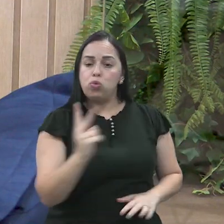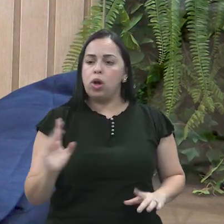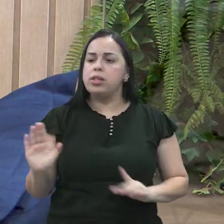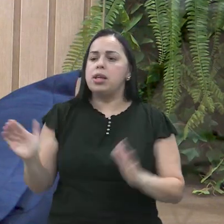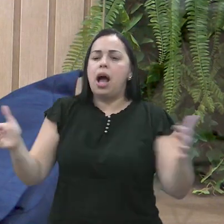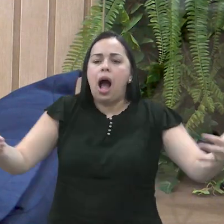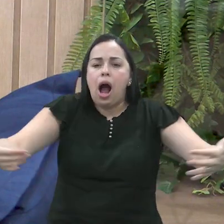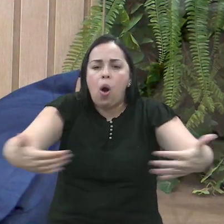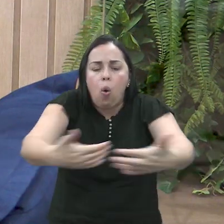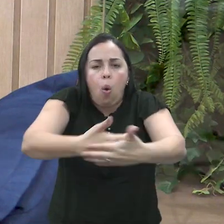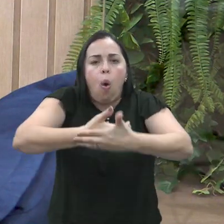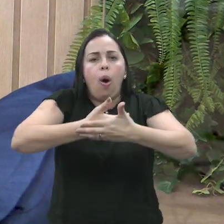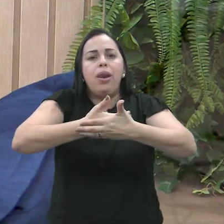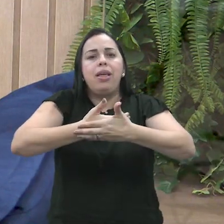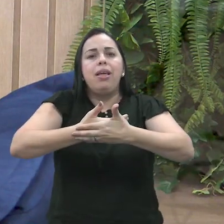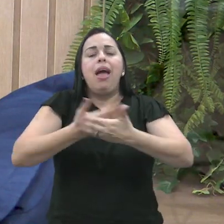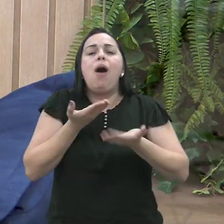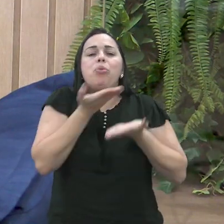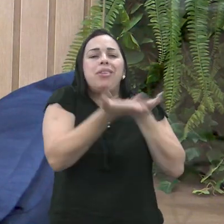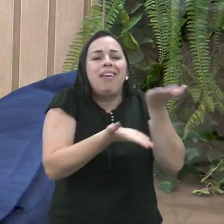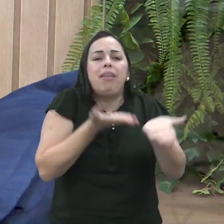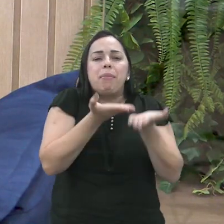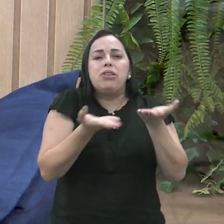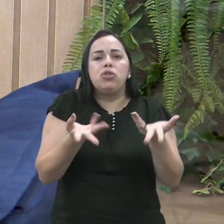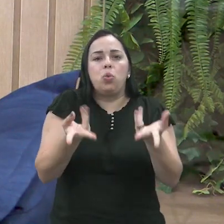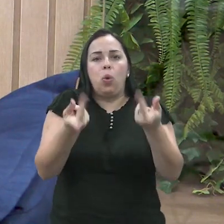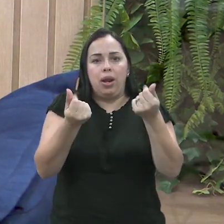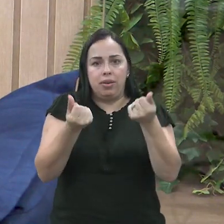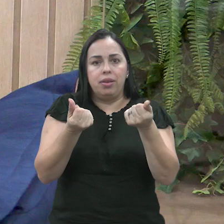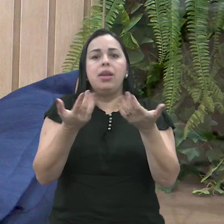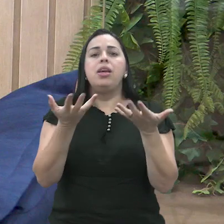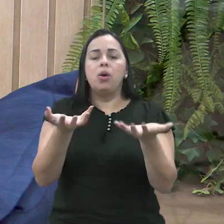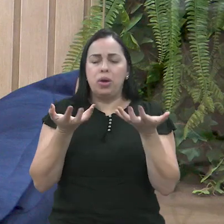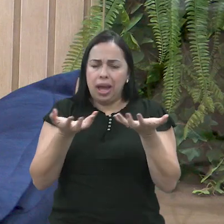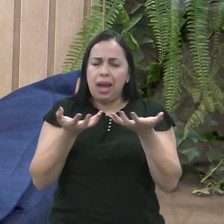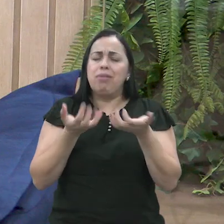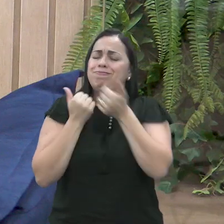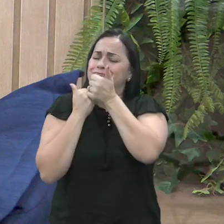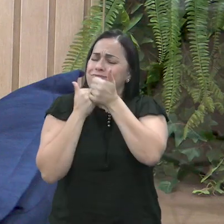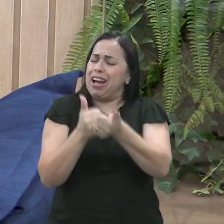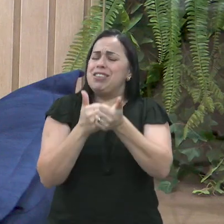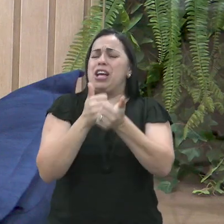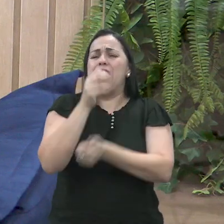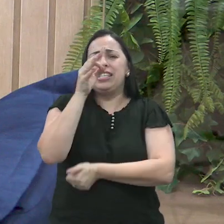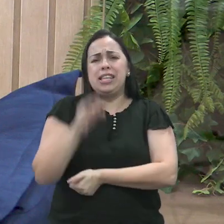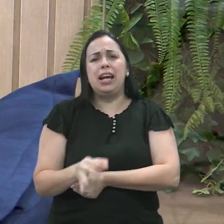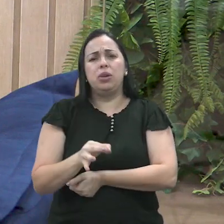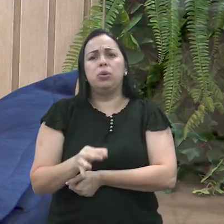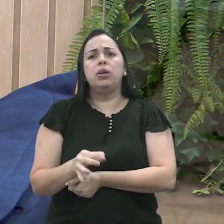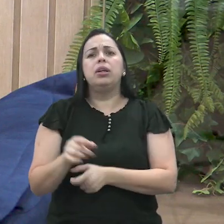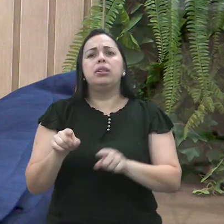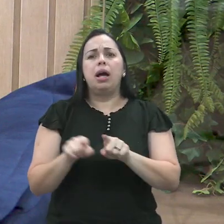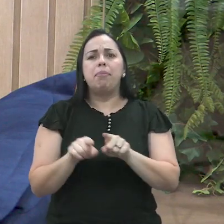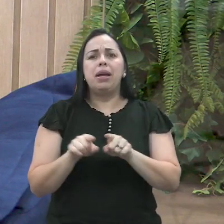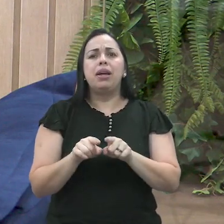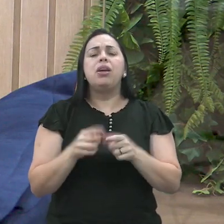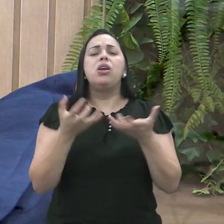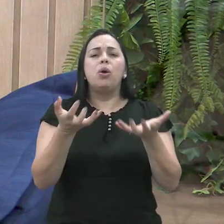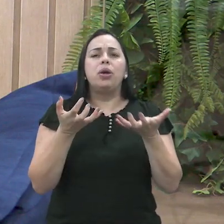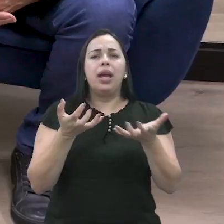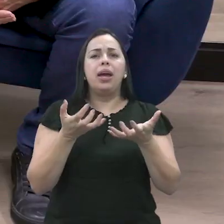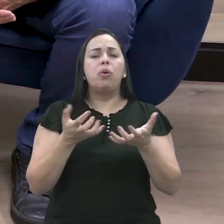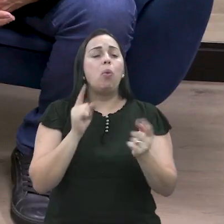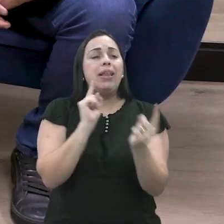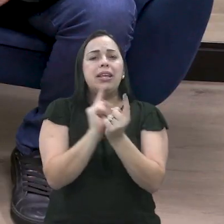gente transforma isso num tratamento de qualidade. Essa é uma proposição que eu pretendo fazer e acompanhar bem de perto o